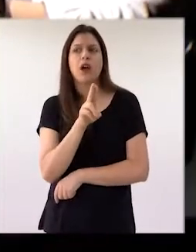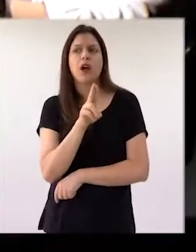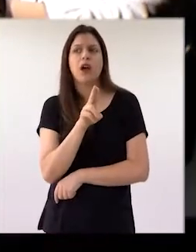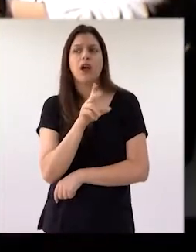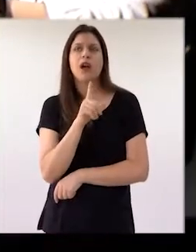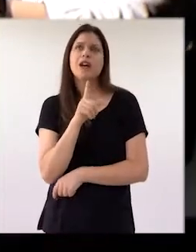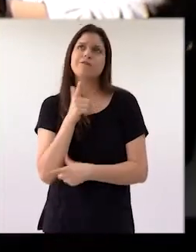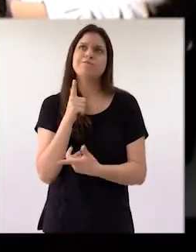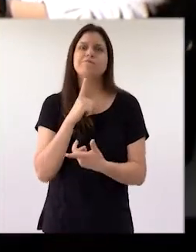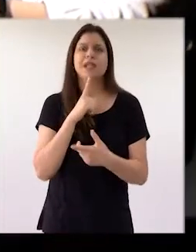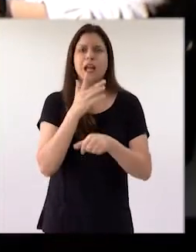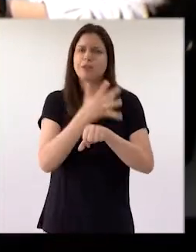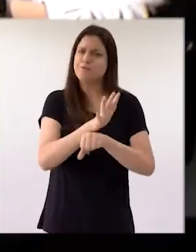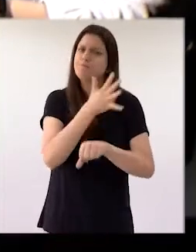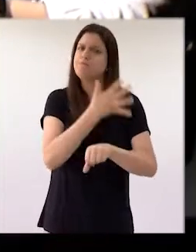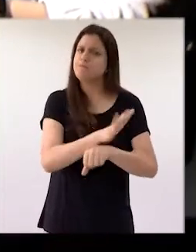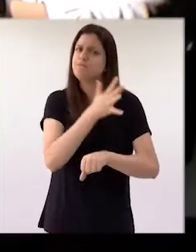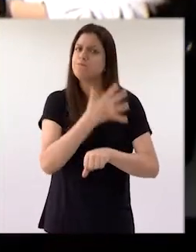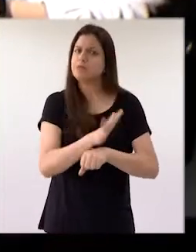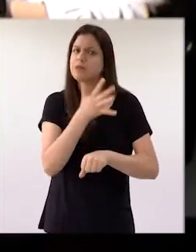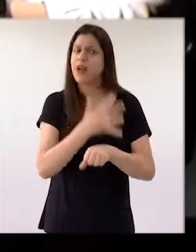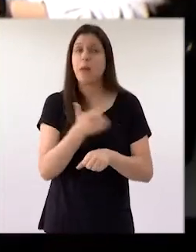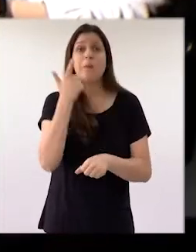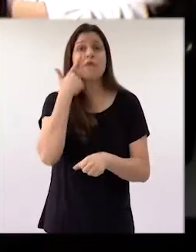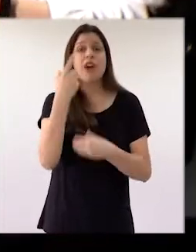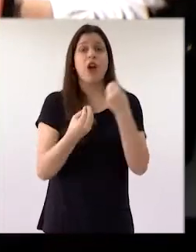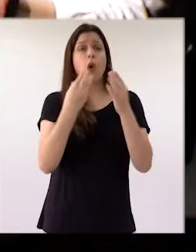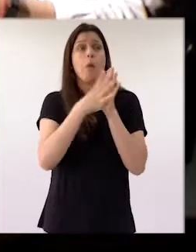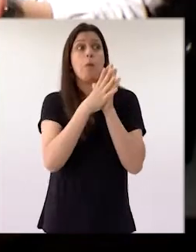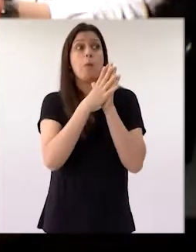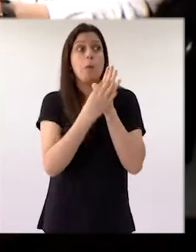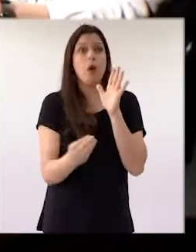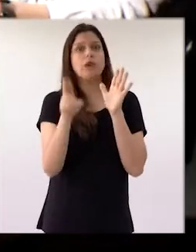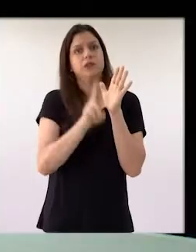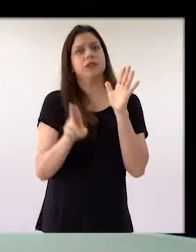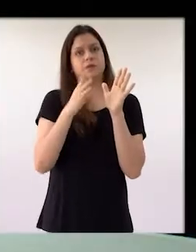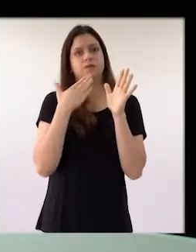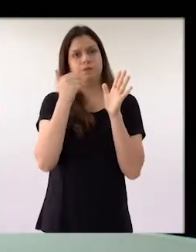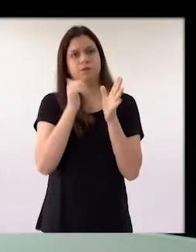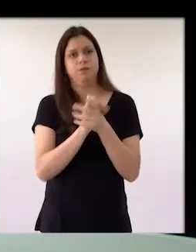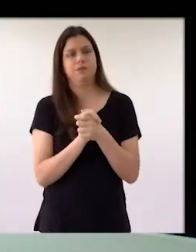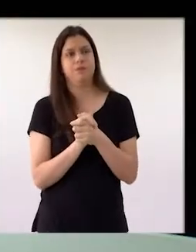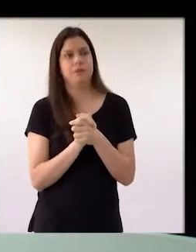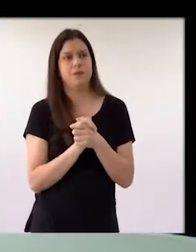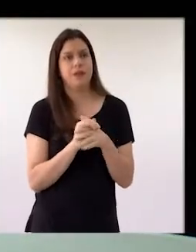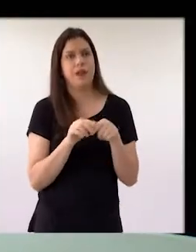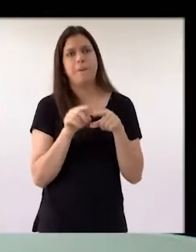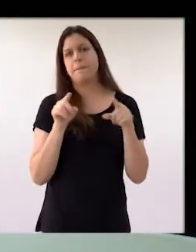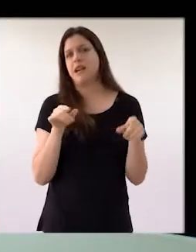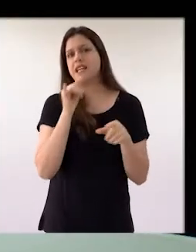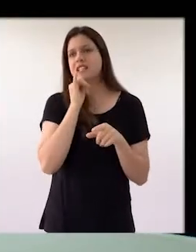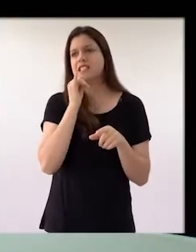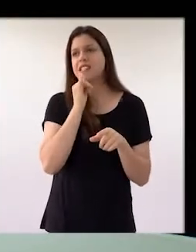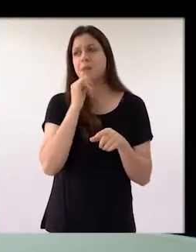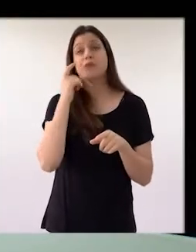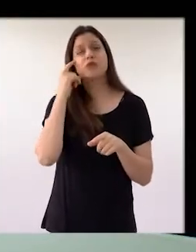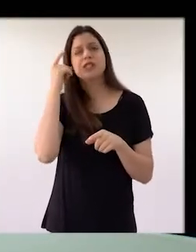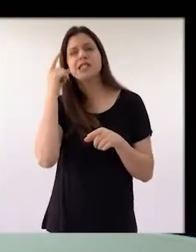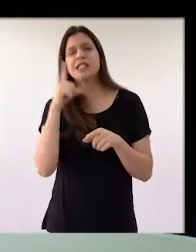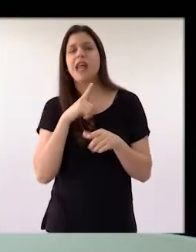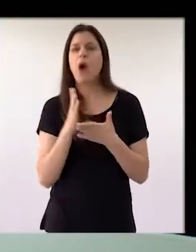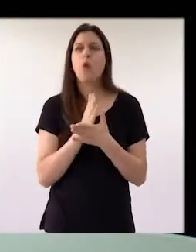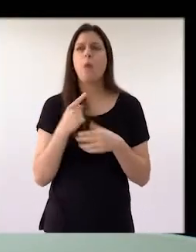eu posso falar que foi um ensaio. Então estamos buscando esse modelo para que ele possa ser aplicável. Né? Mas de cabeça eu lembro de um município,